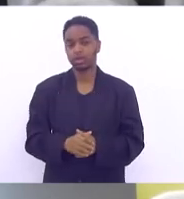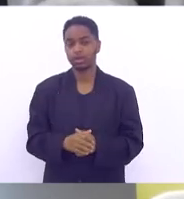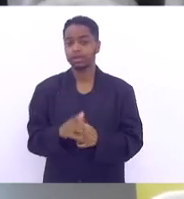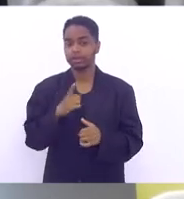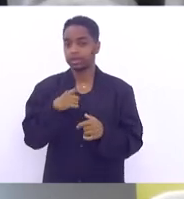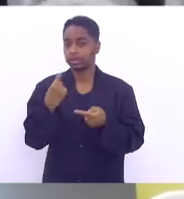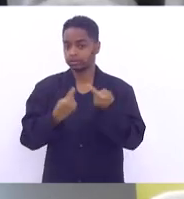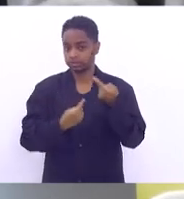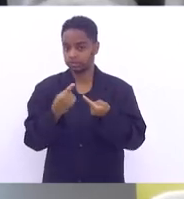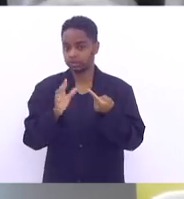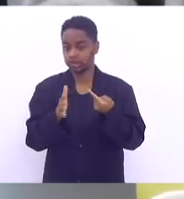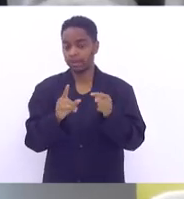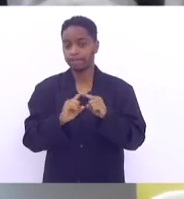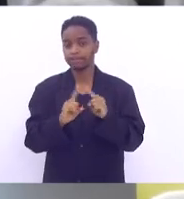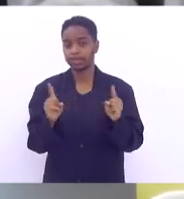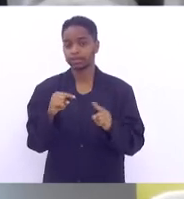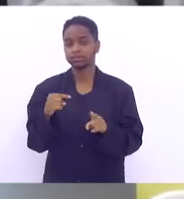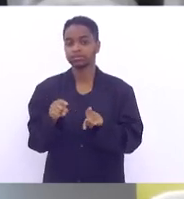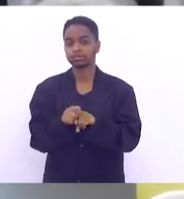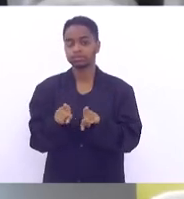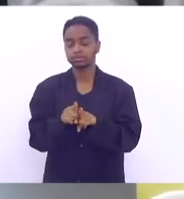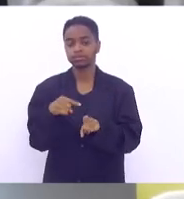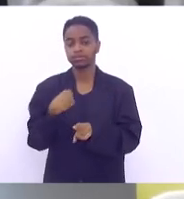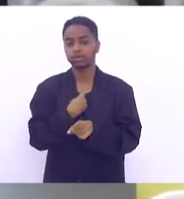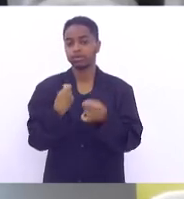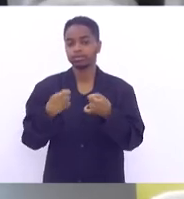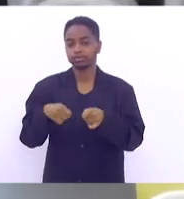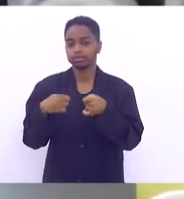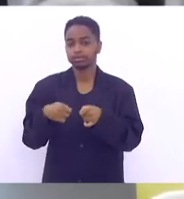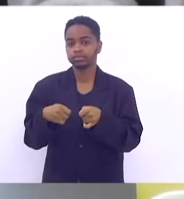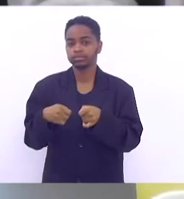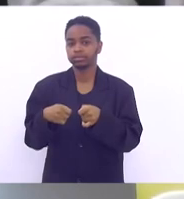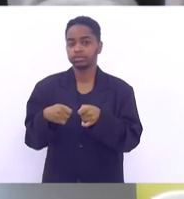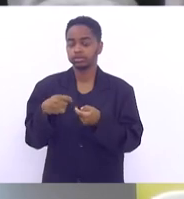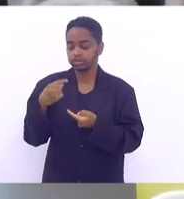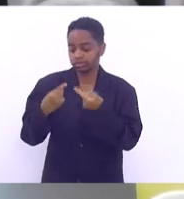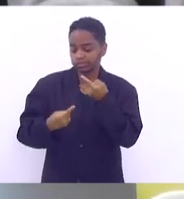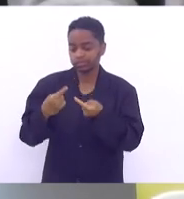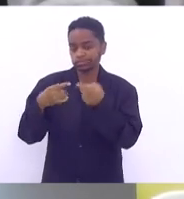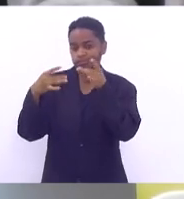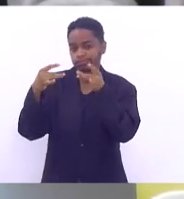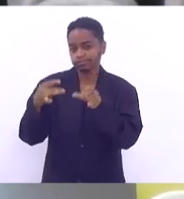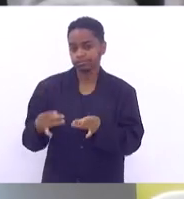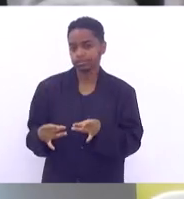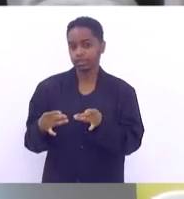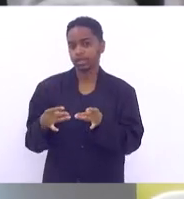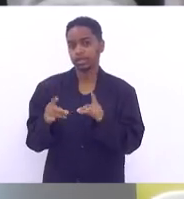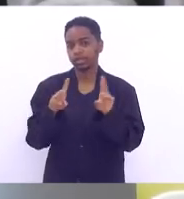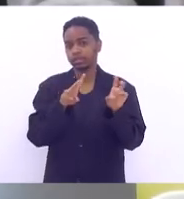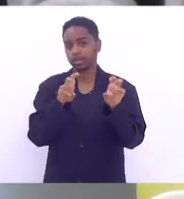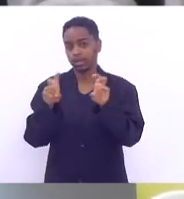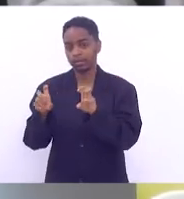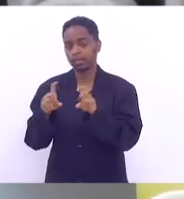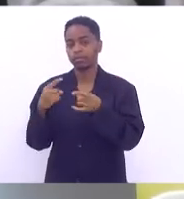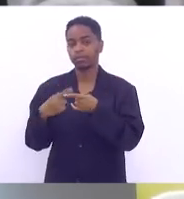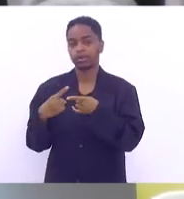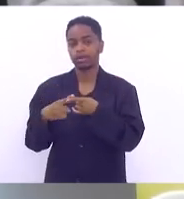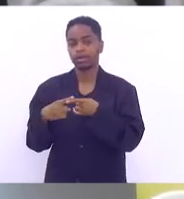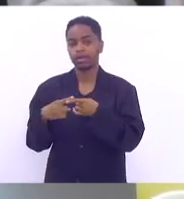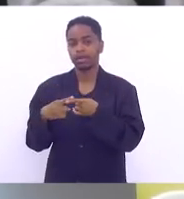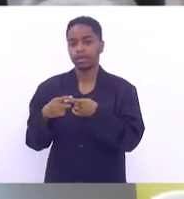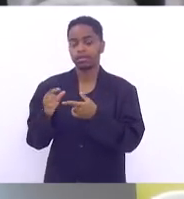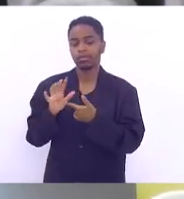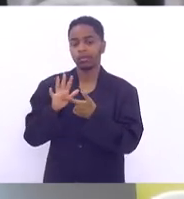da vez, mas que a gente também se aprofunde mais nessas questões para que a gente imprima qualidade mesmo,